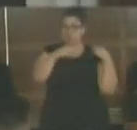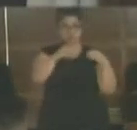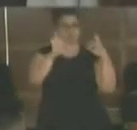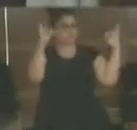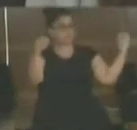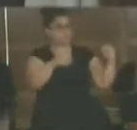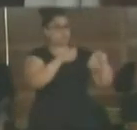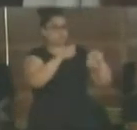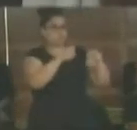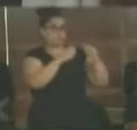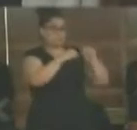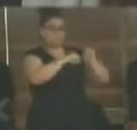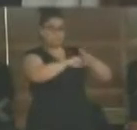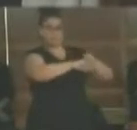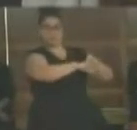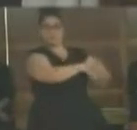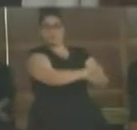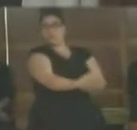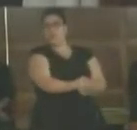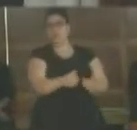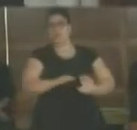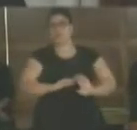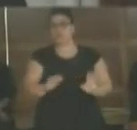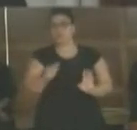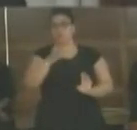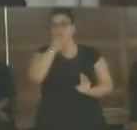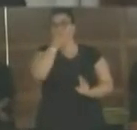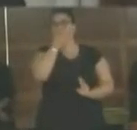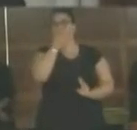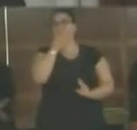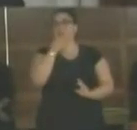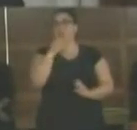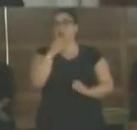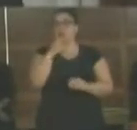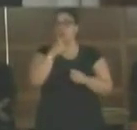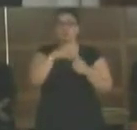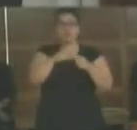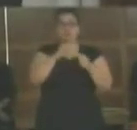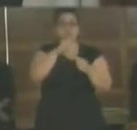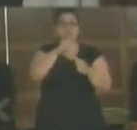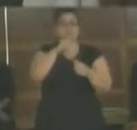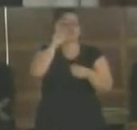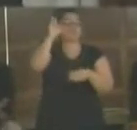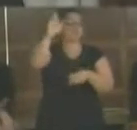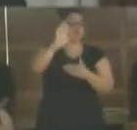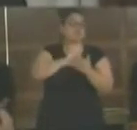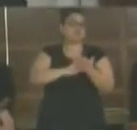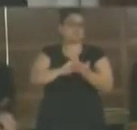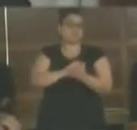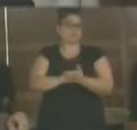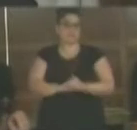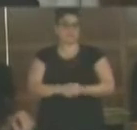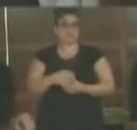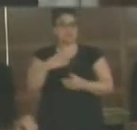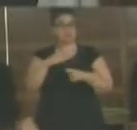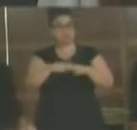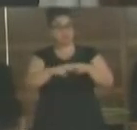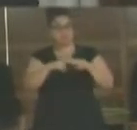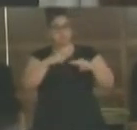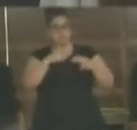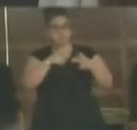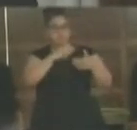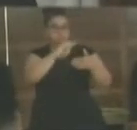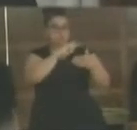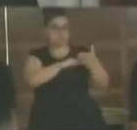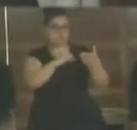Desculpa, 293, a Secretaria de Desenvolvimento Econômico, para que ela passe para essa casa, o que,